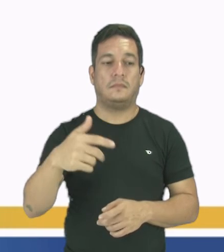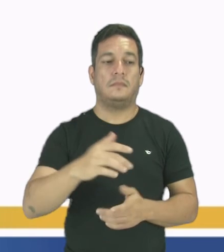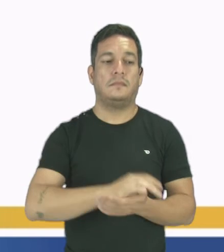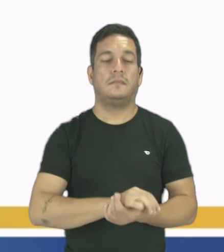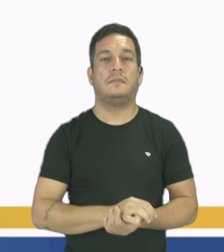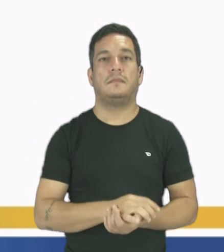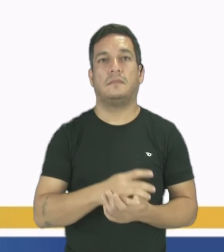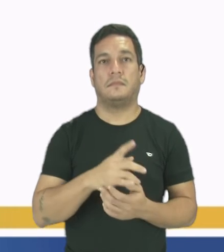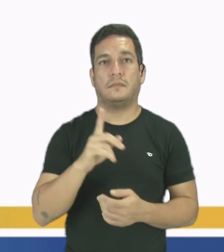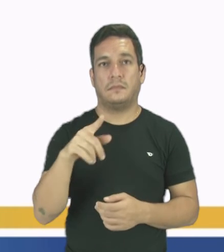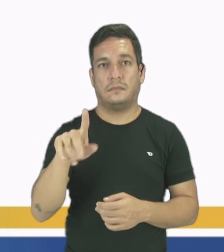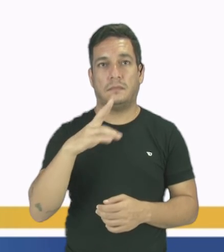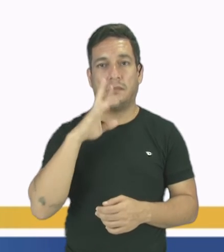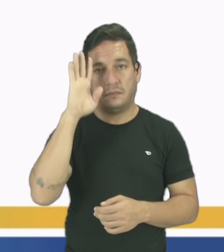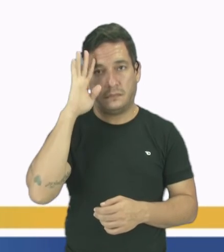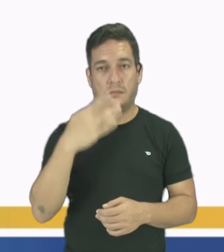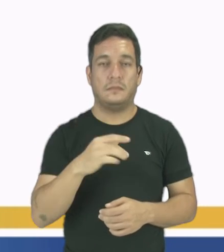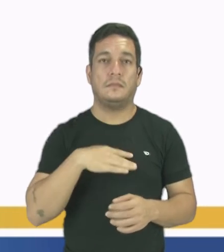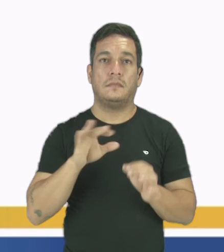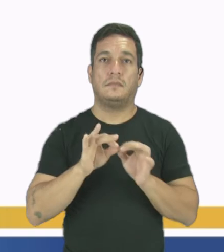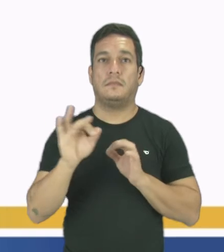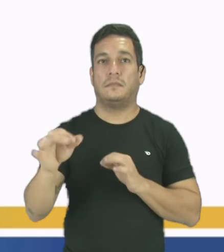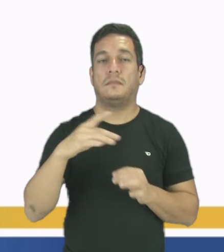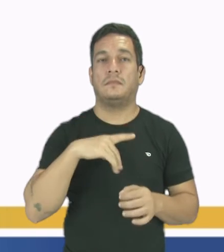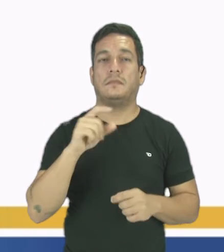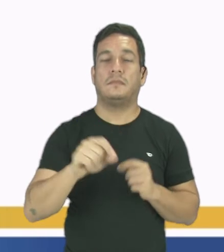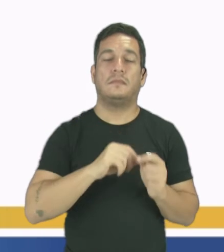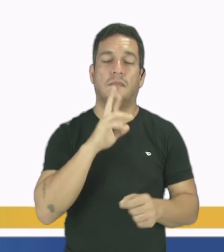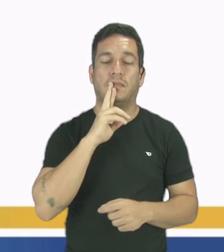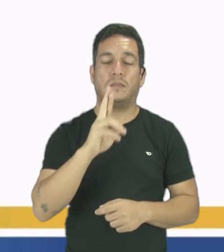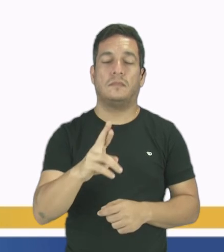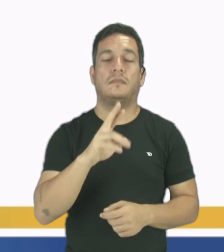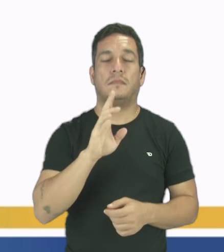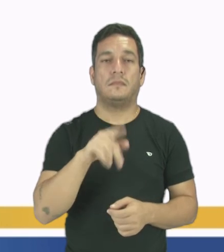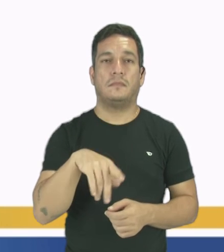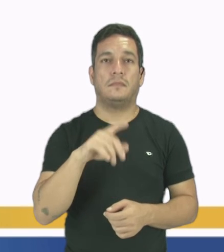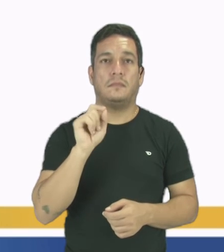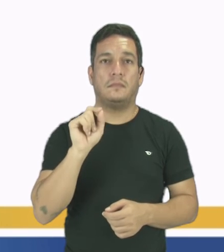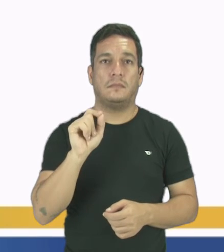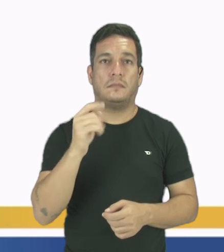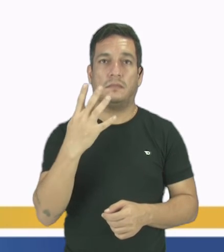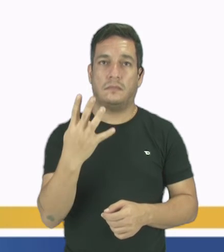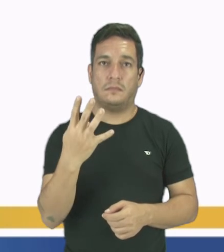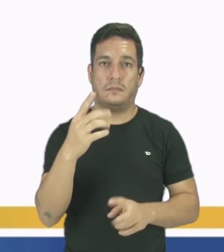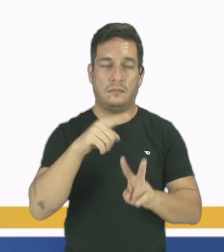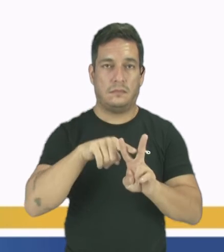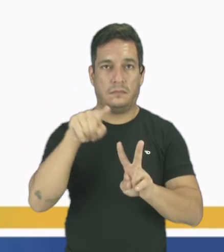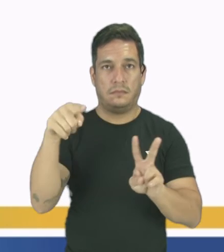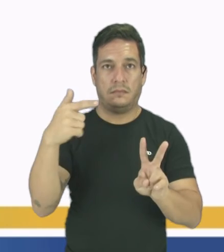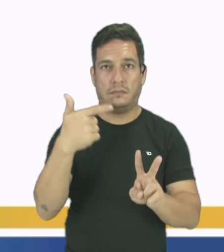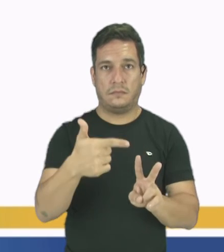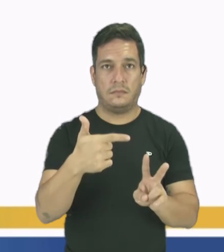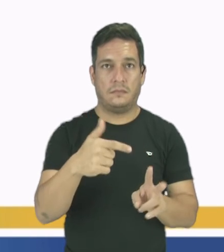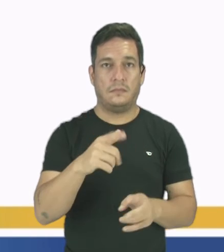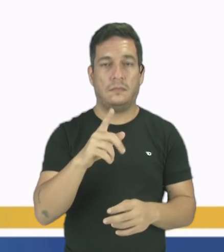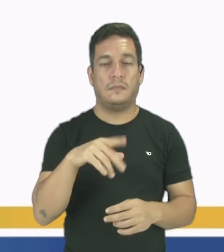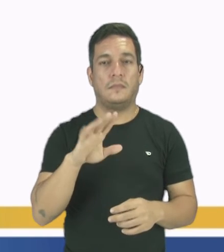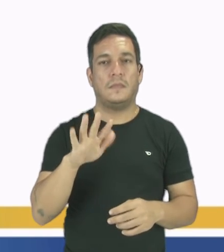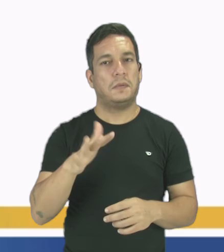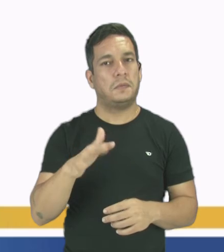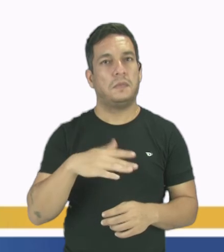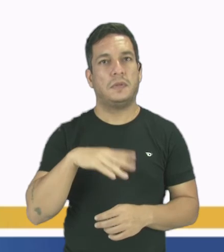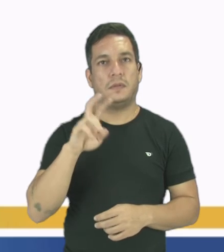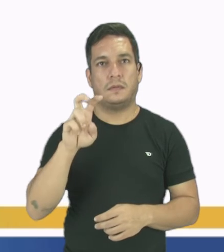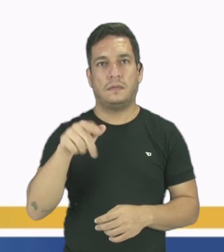quadrado. Quando você resolver essa distância, nós temos o valor absoluto dela de 4 raiz de 2, que é